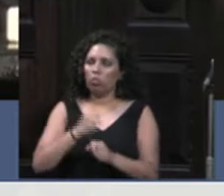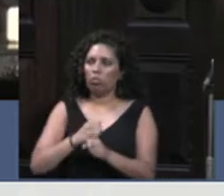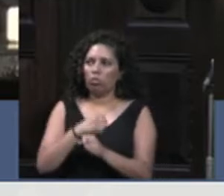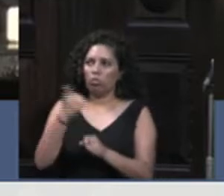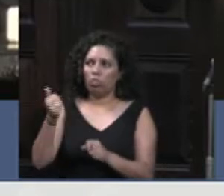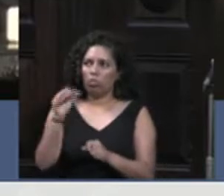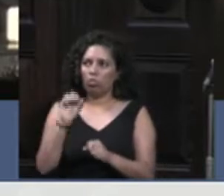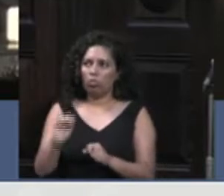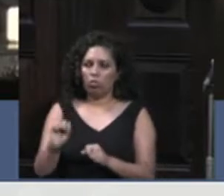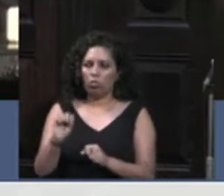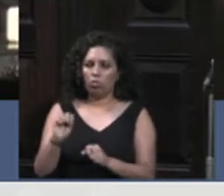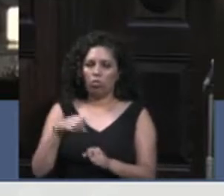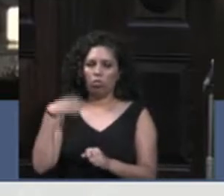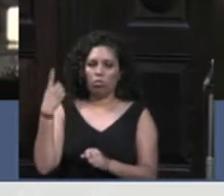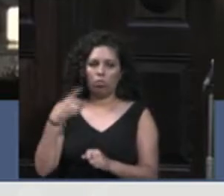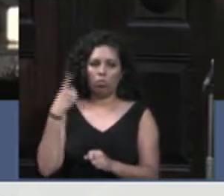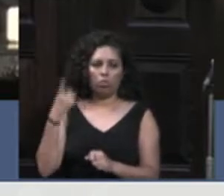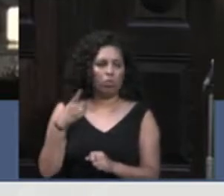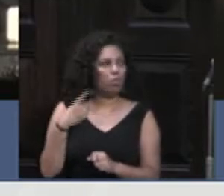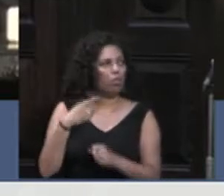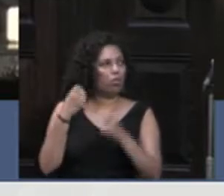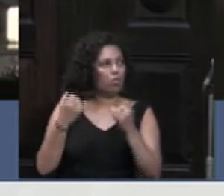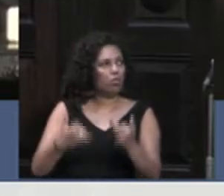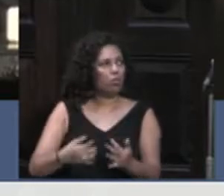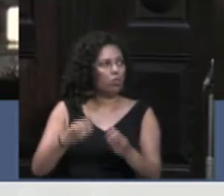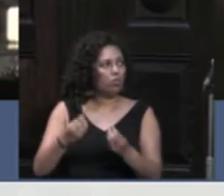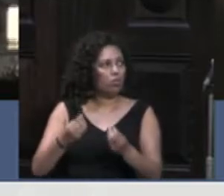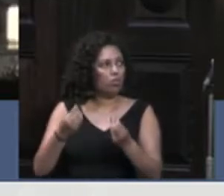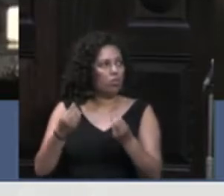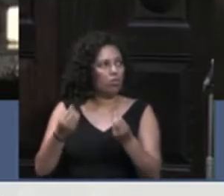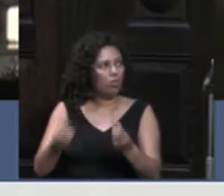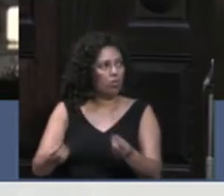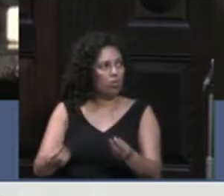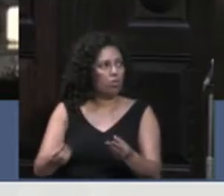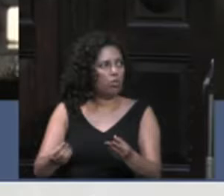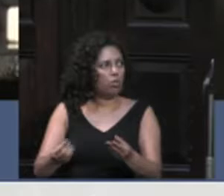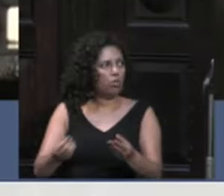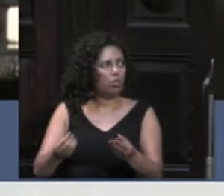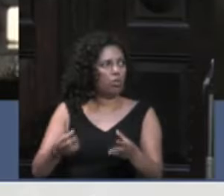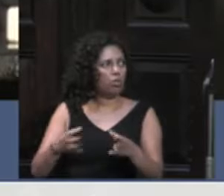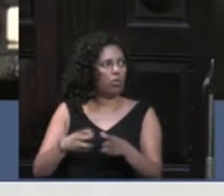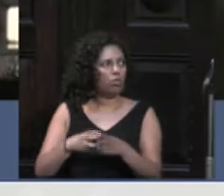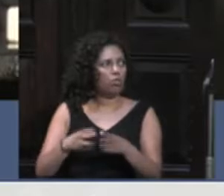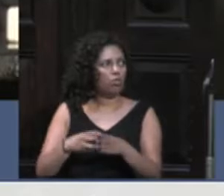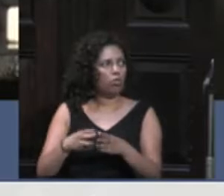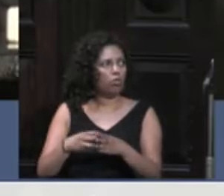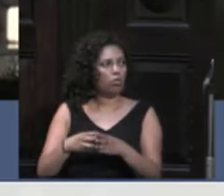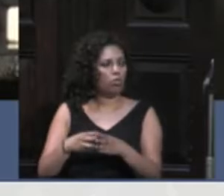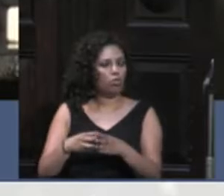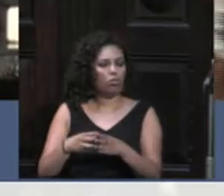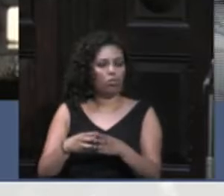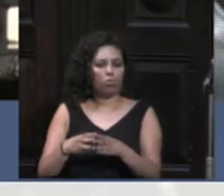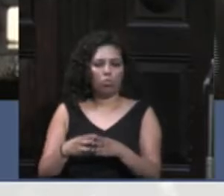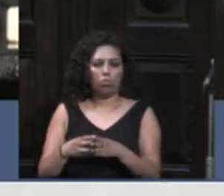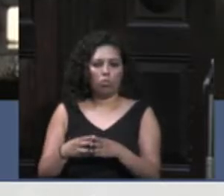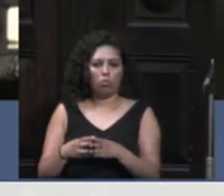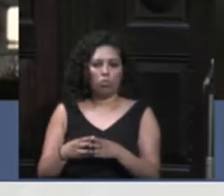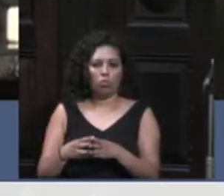de autoria do deputado Nivaldo Mulim, que concede o título de utilidade pública à Associação dos Gaiteiros Brazilian